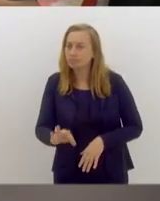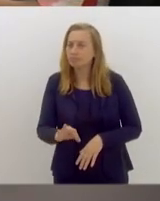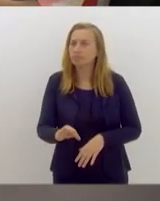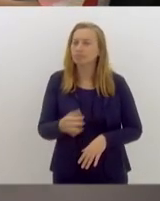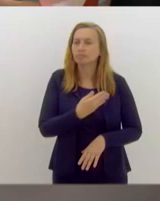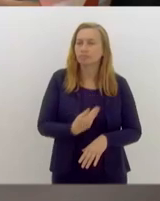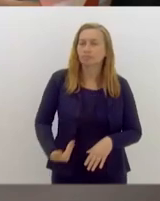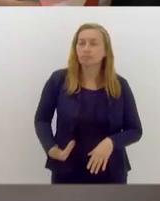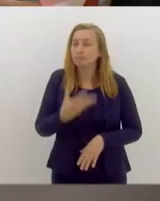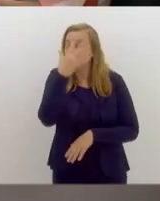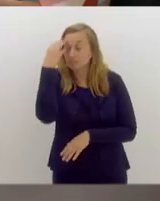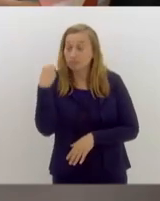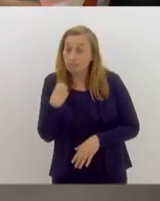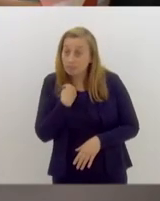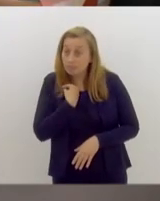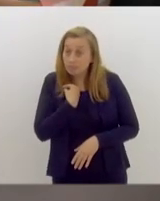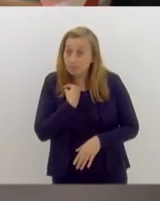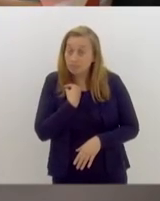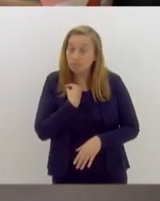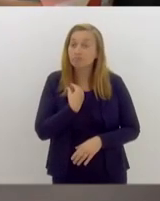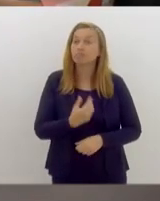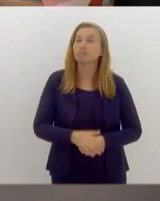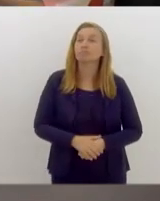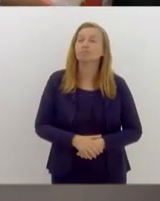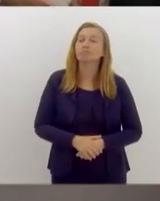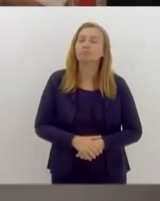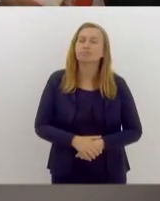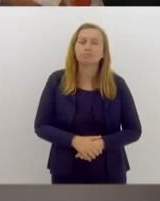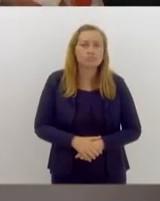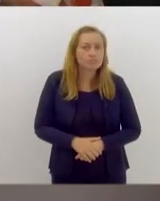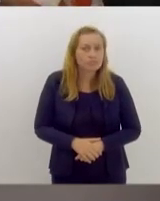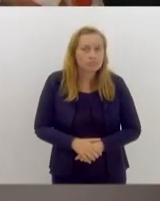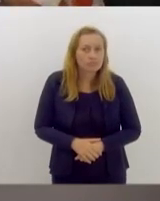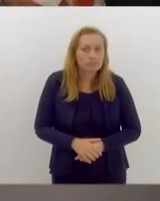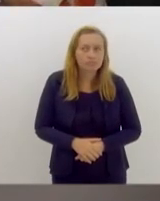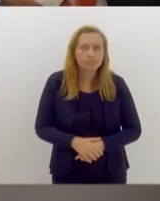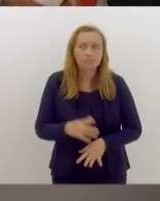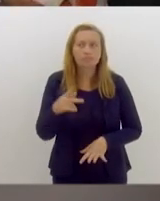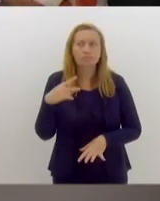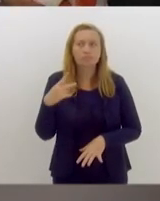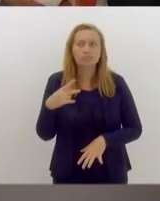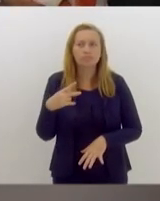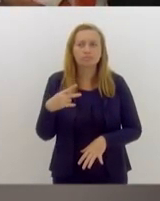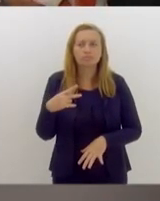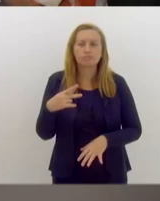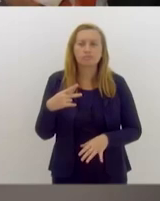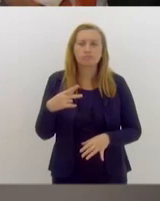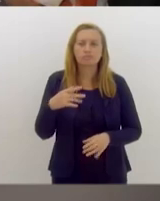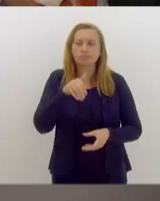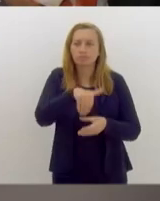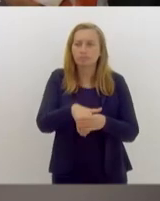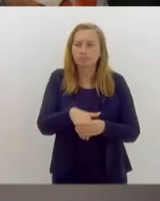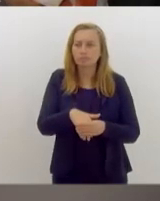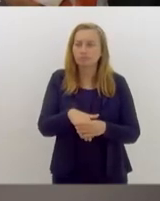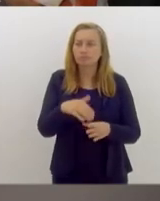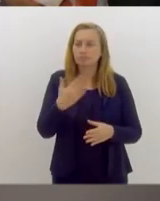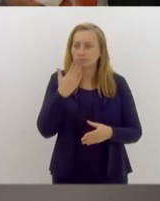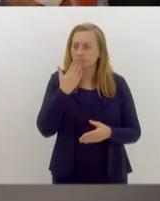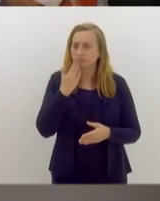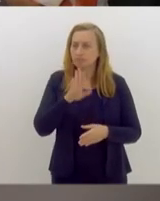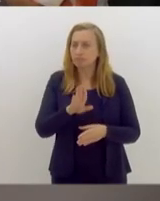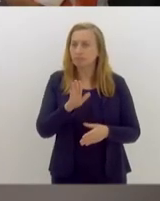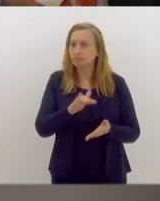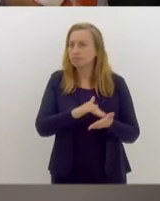ele esquece que na sua campanha política, ele prometeu e tirou do projeto da lei orçamentária